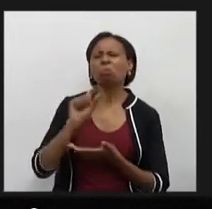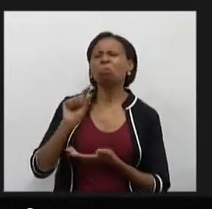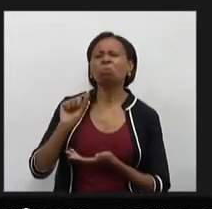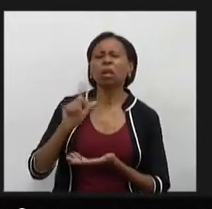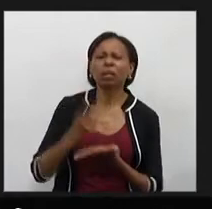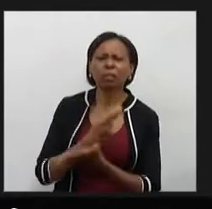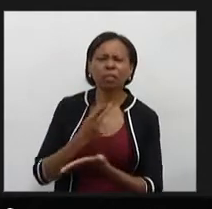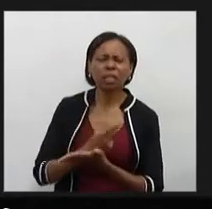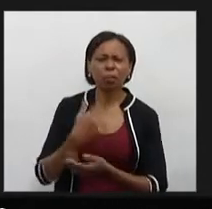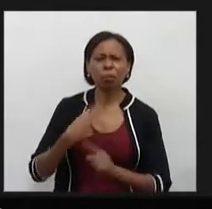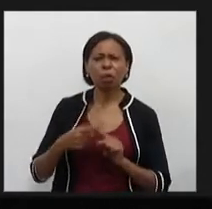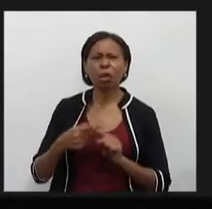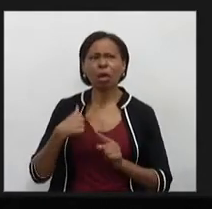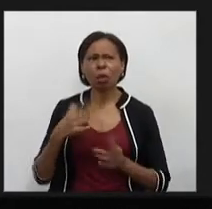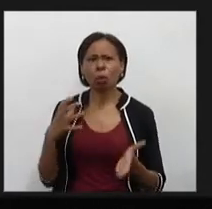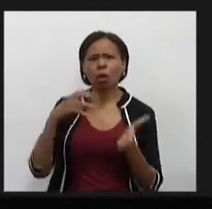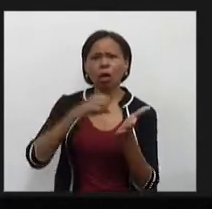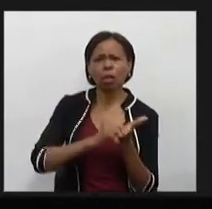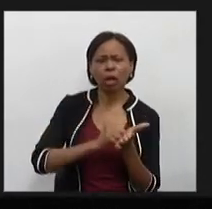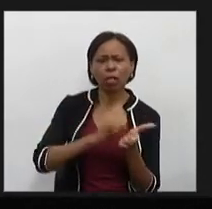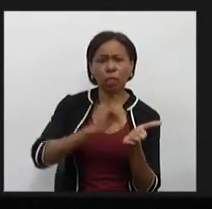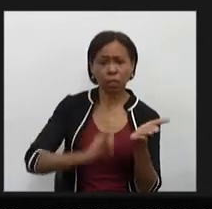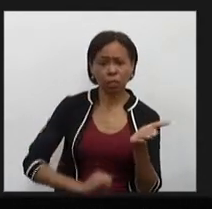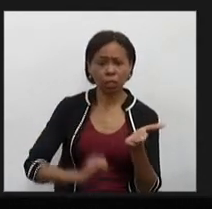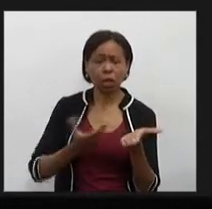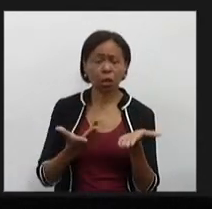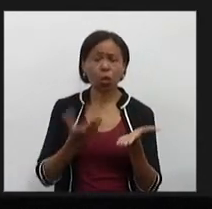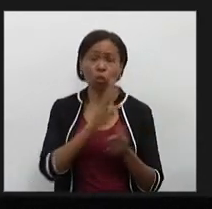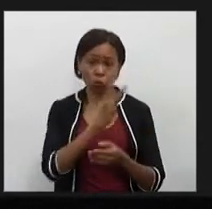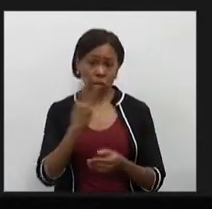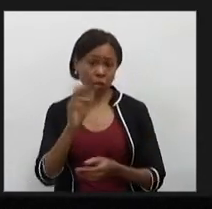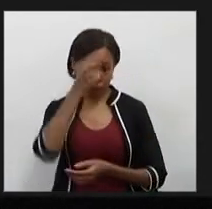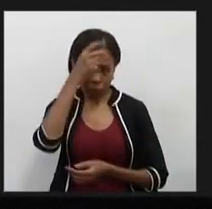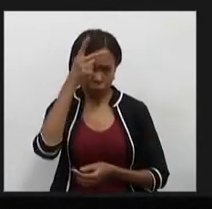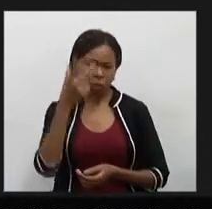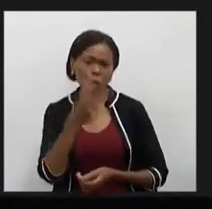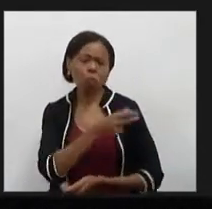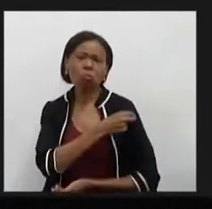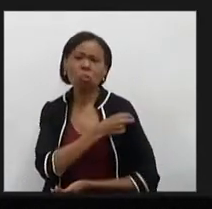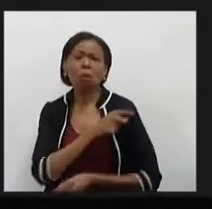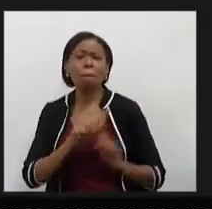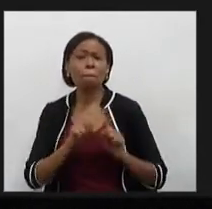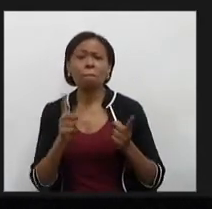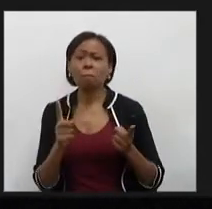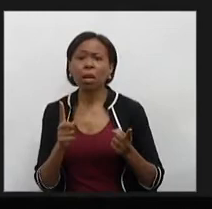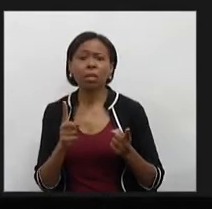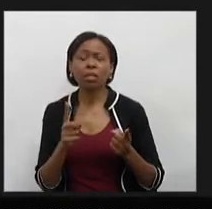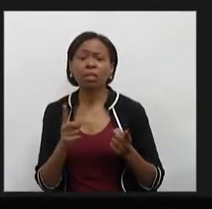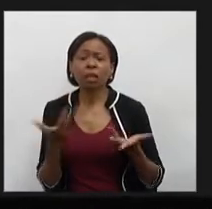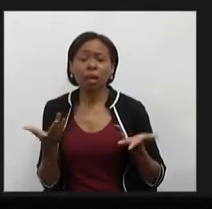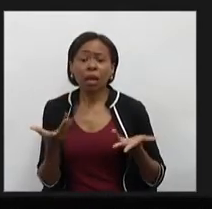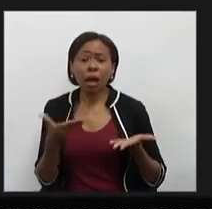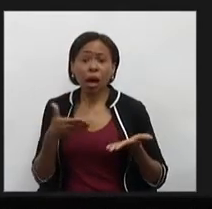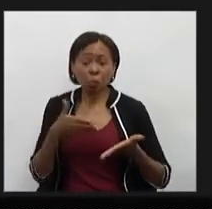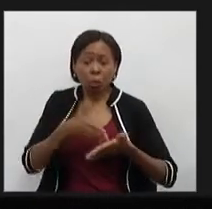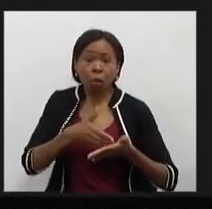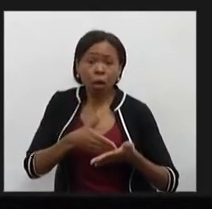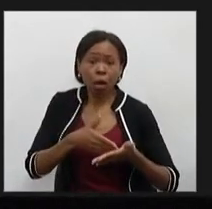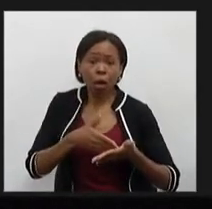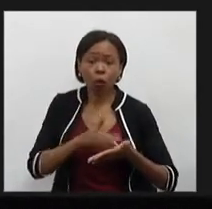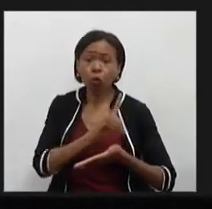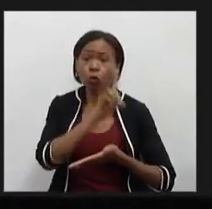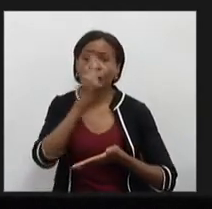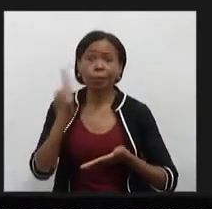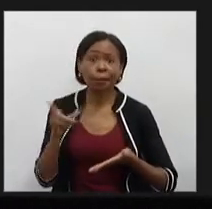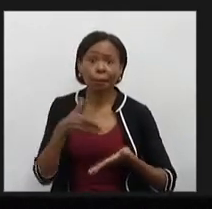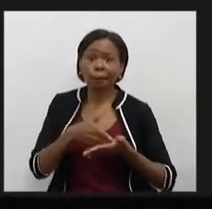fazer inscrição no site da prefeitura para tomar vacina de direito de comunidade e já venceu o prazo. Então, resumindo, várias pessoas não